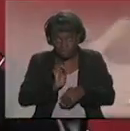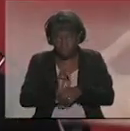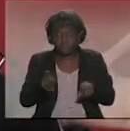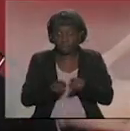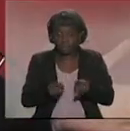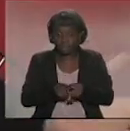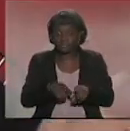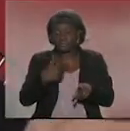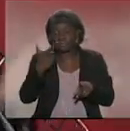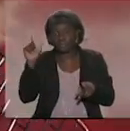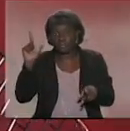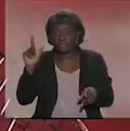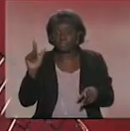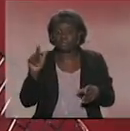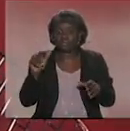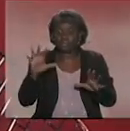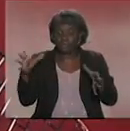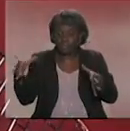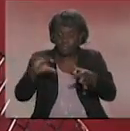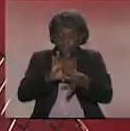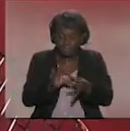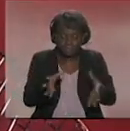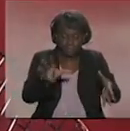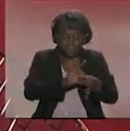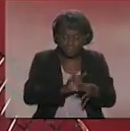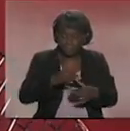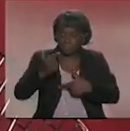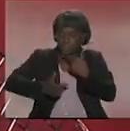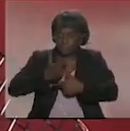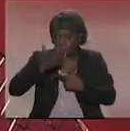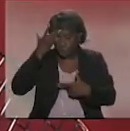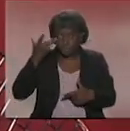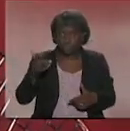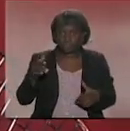pelo estado, por um lado, e por outro, de